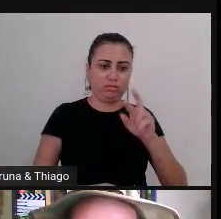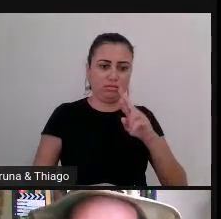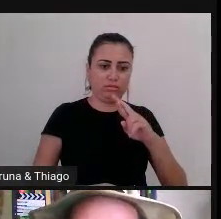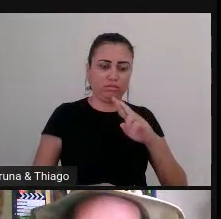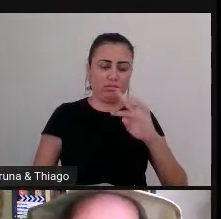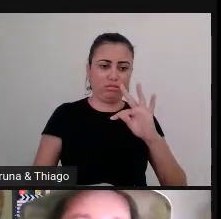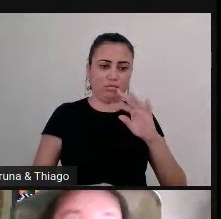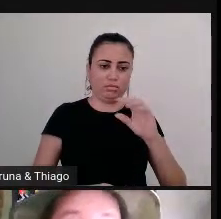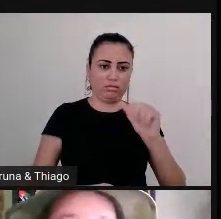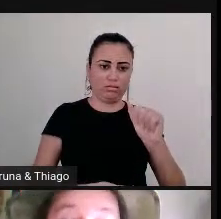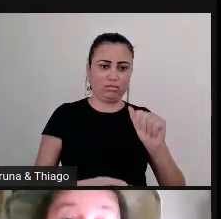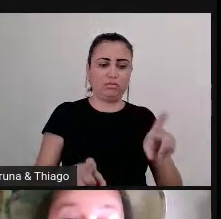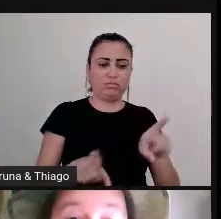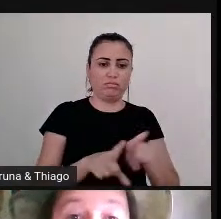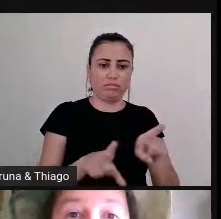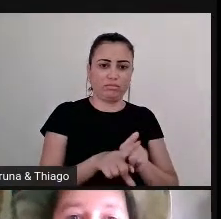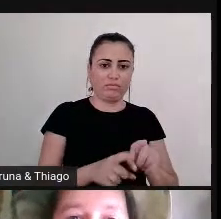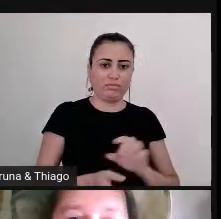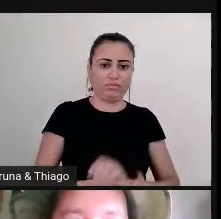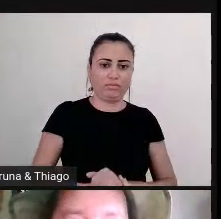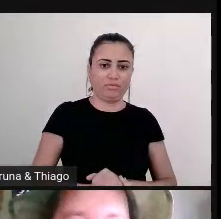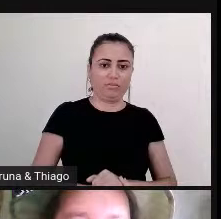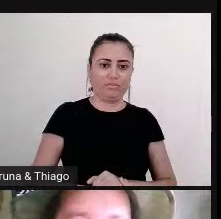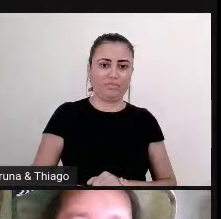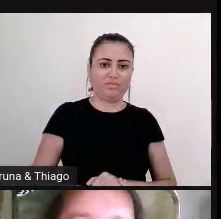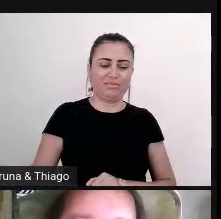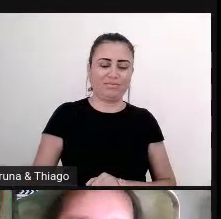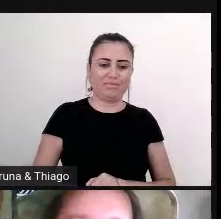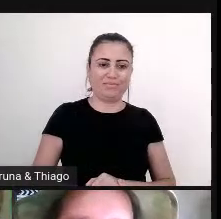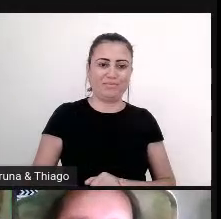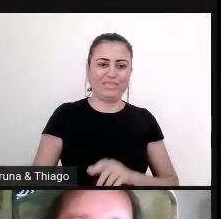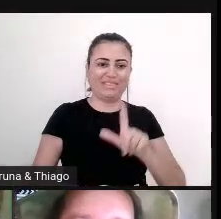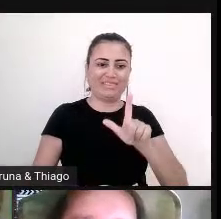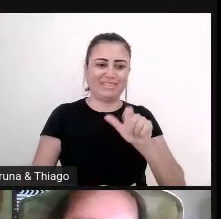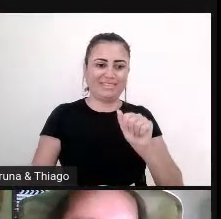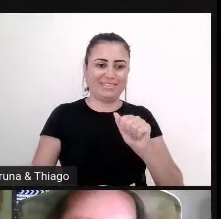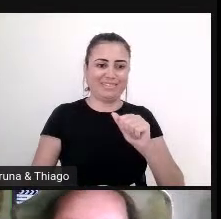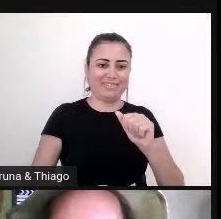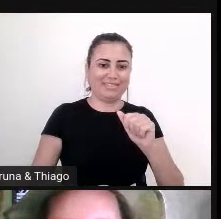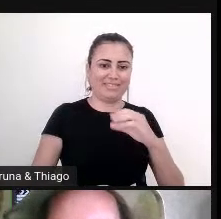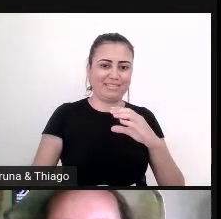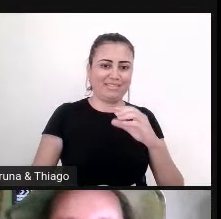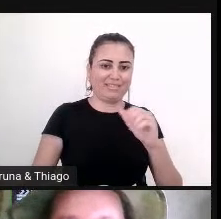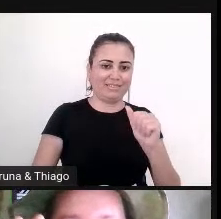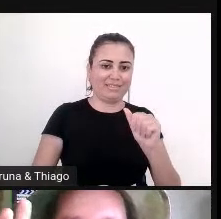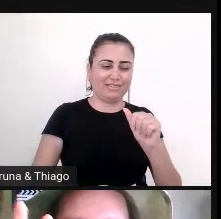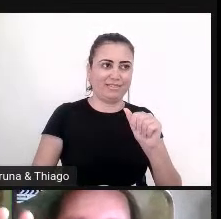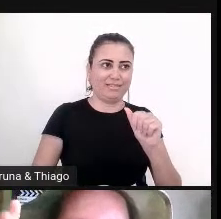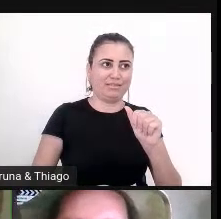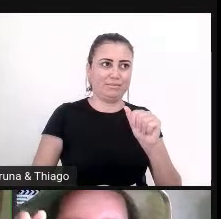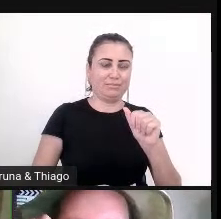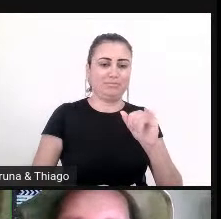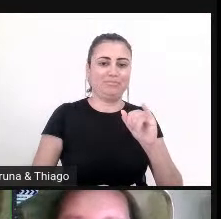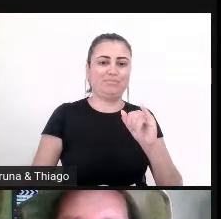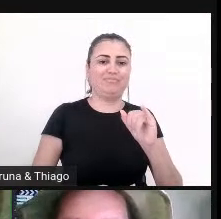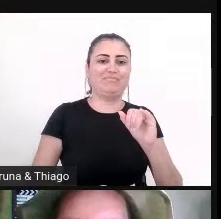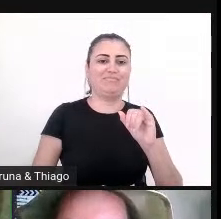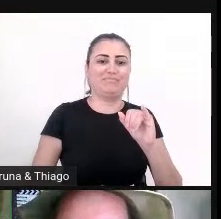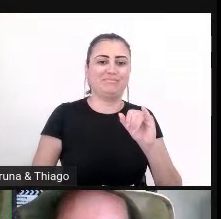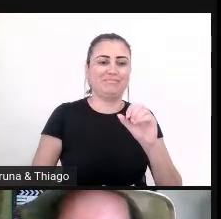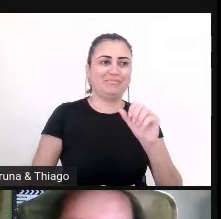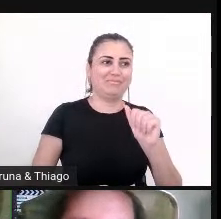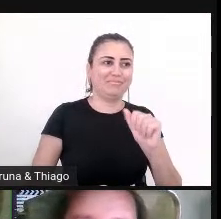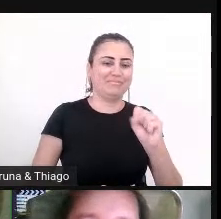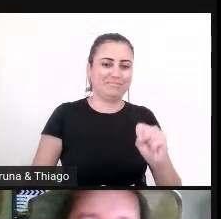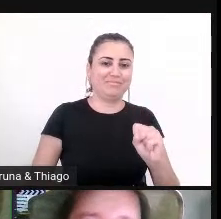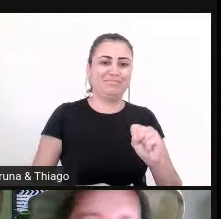quilópodes. Eu acho que eu estou falando um pouco rápido demais, né? Eu estou com dó até do intérprete aí, que está fazendo a tradução